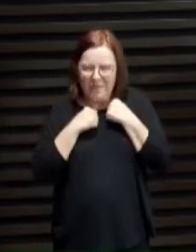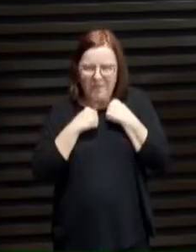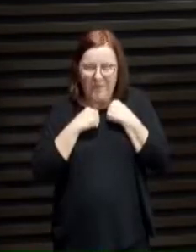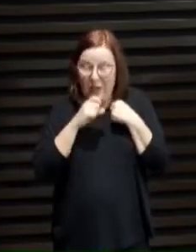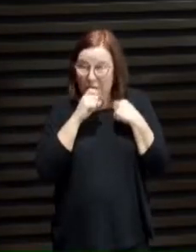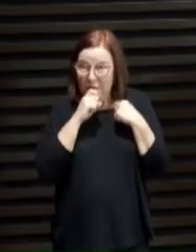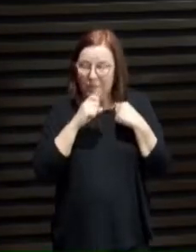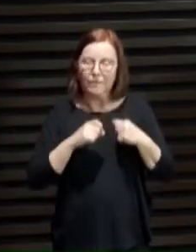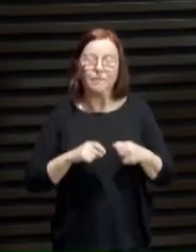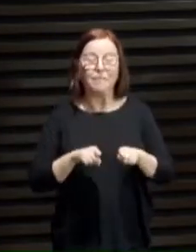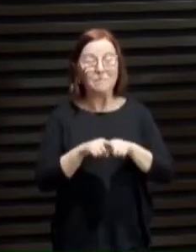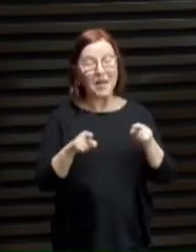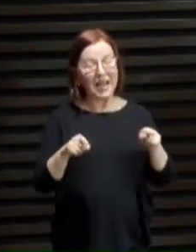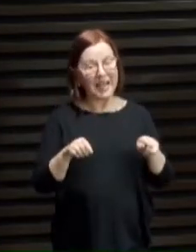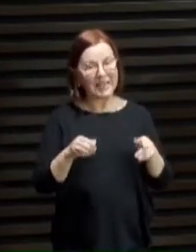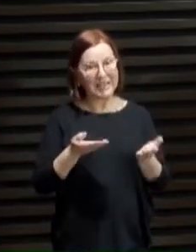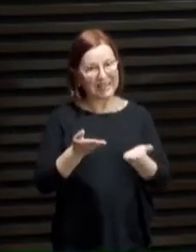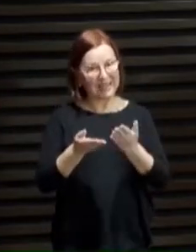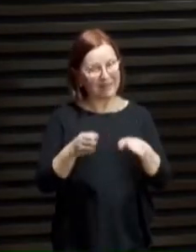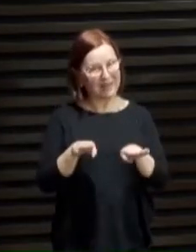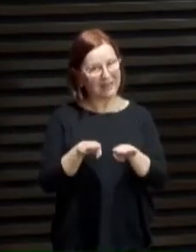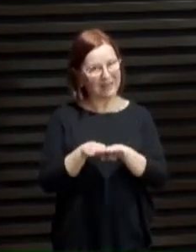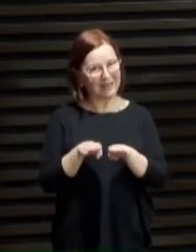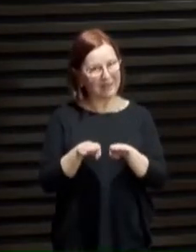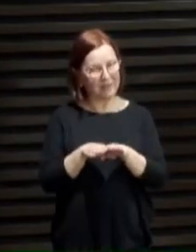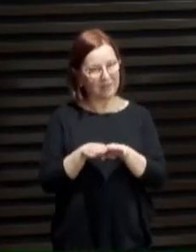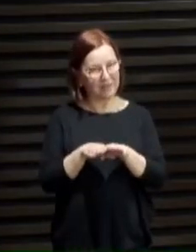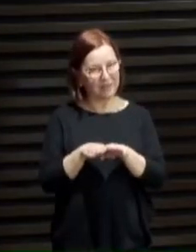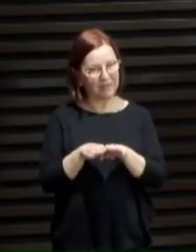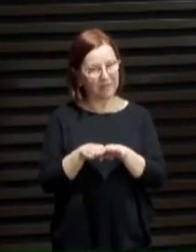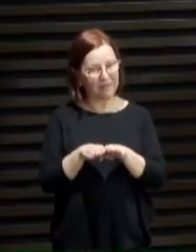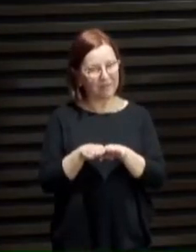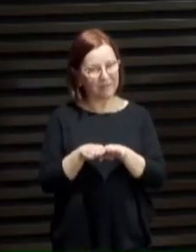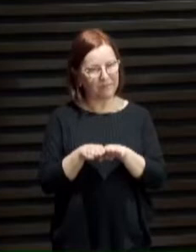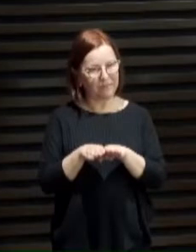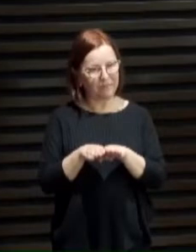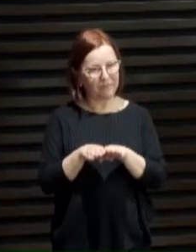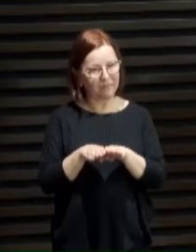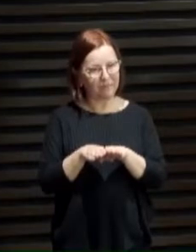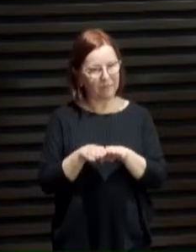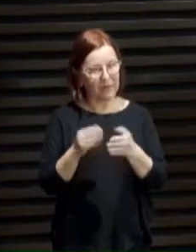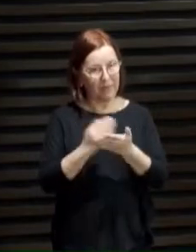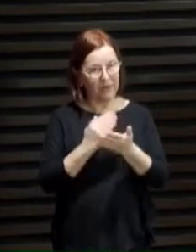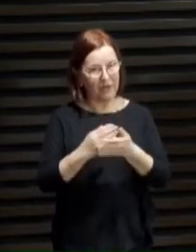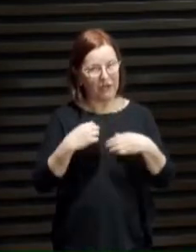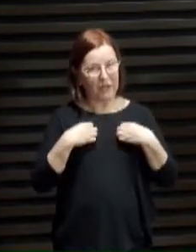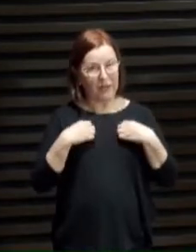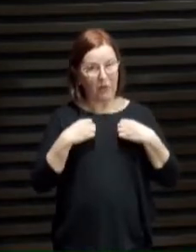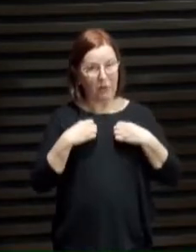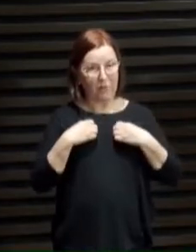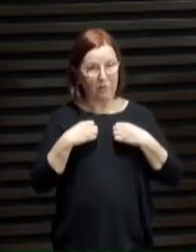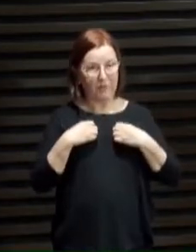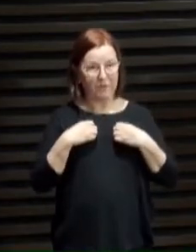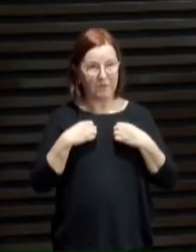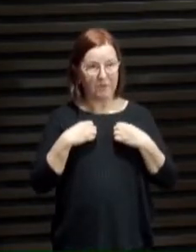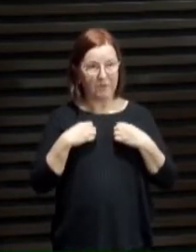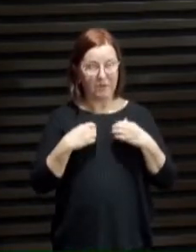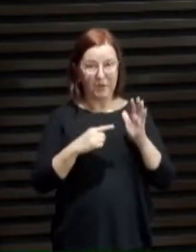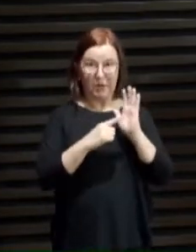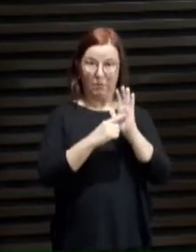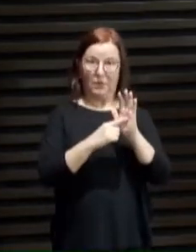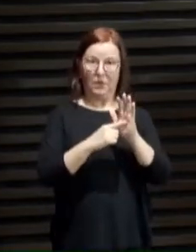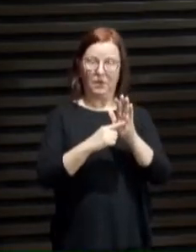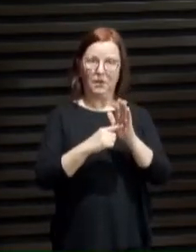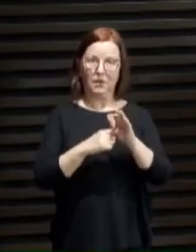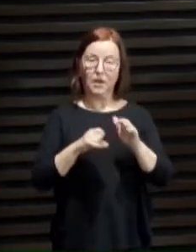Mas serve também, para você ter ideia, como aquela parte da indumentária que representa a solenidade. Pessoas, quando